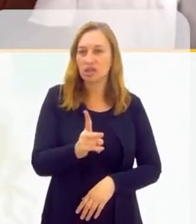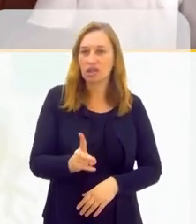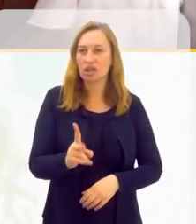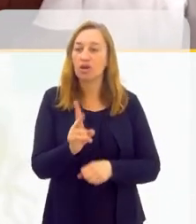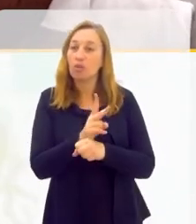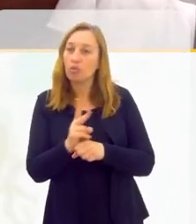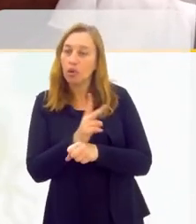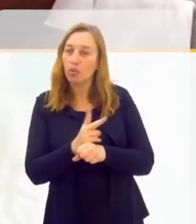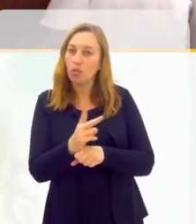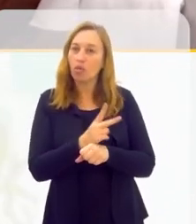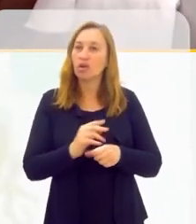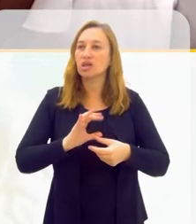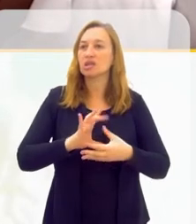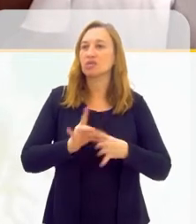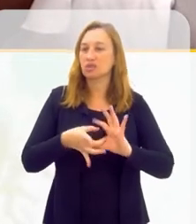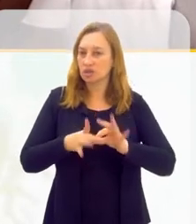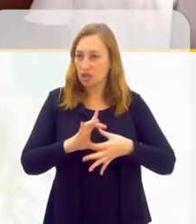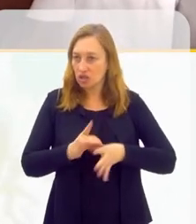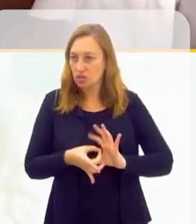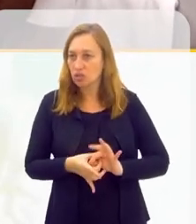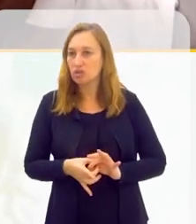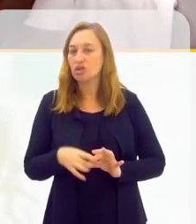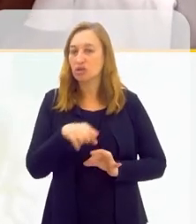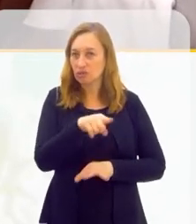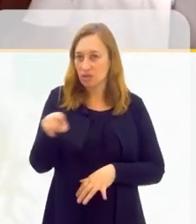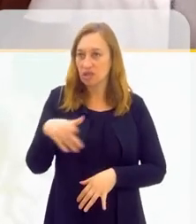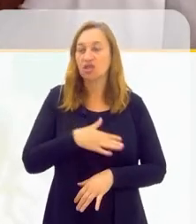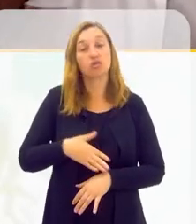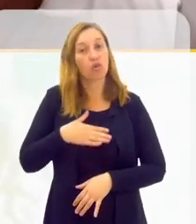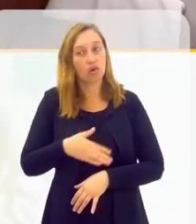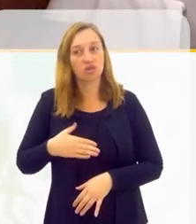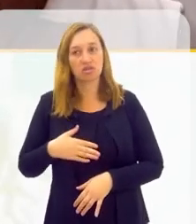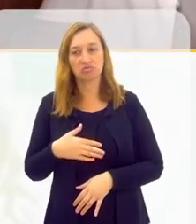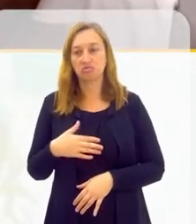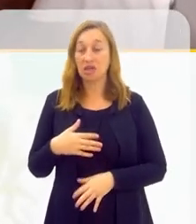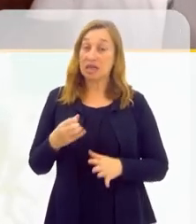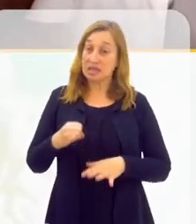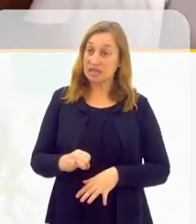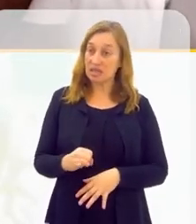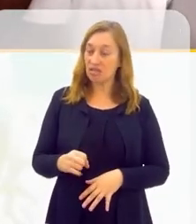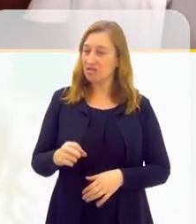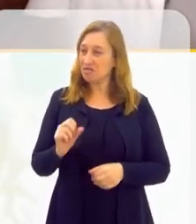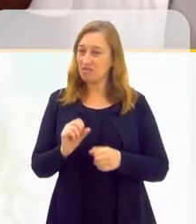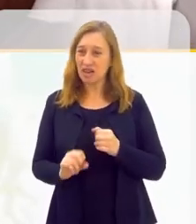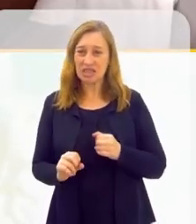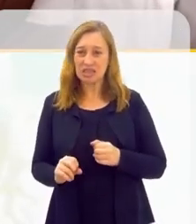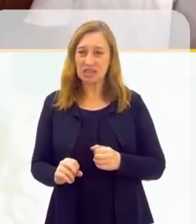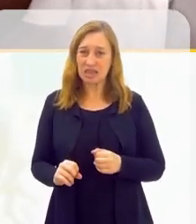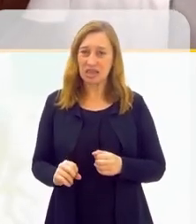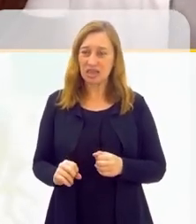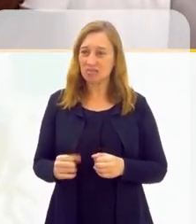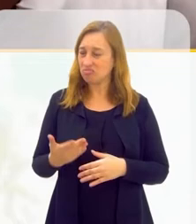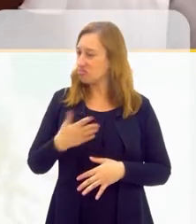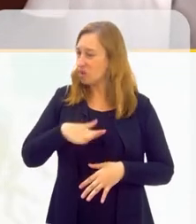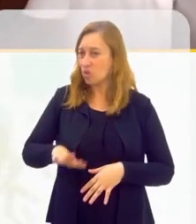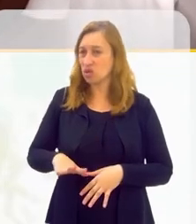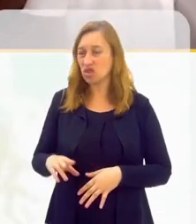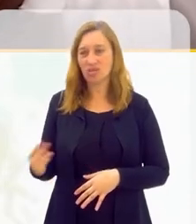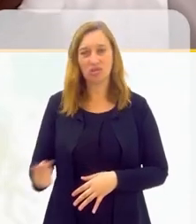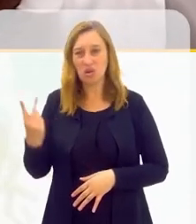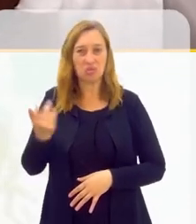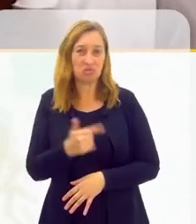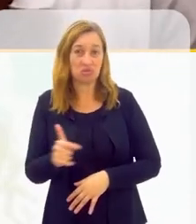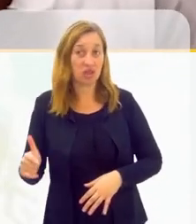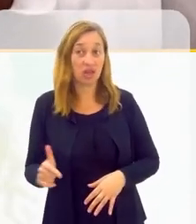alunos é procurem este contexto se for algo que vos motive, algo que vocês gostam. Porque senão não vale a pena. Fazer porque fica bem ou fazer porque sim, não vale a